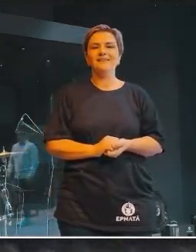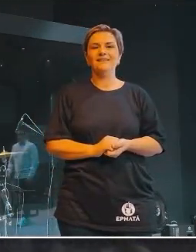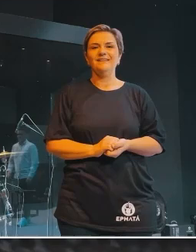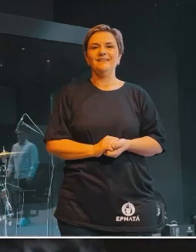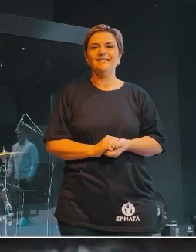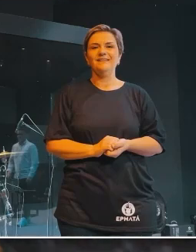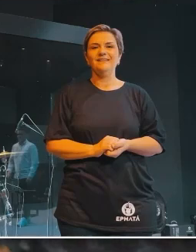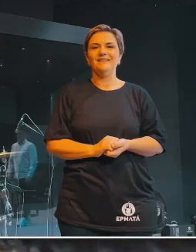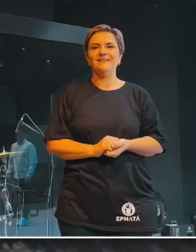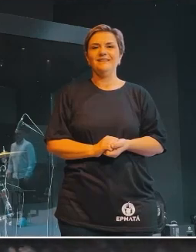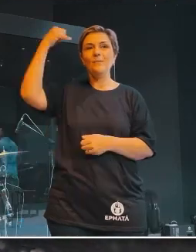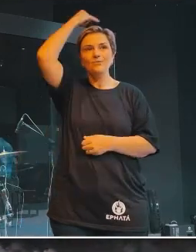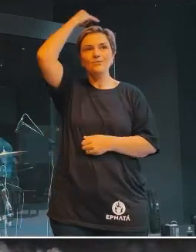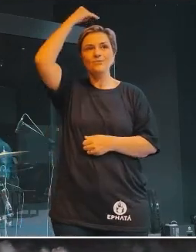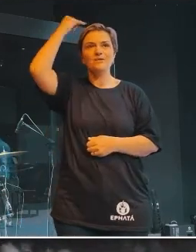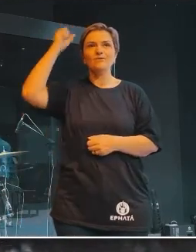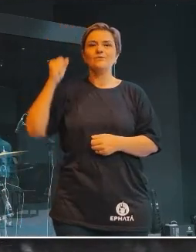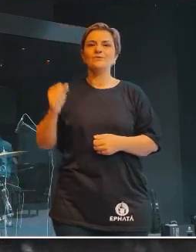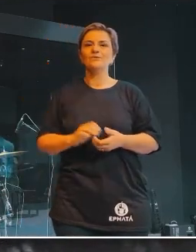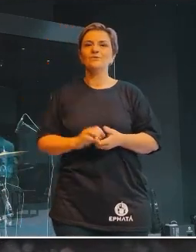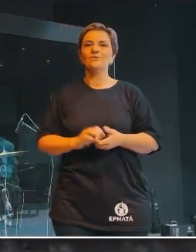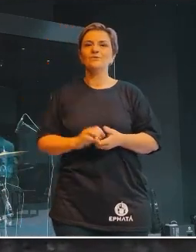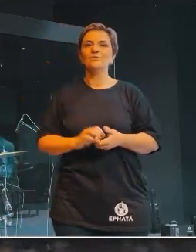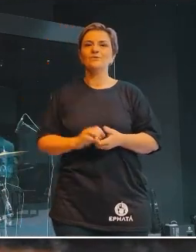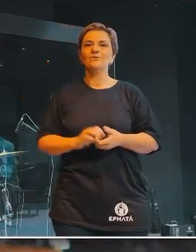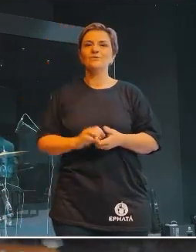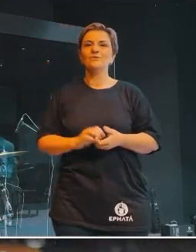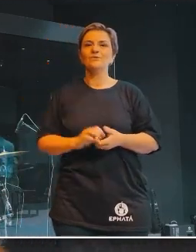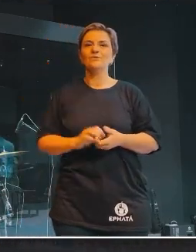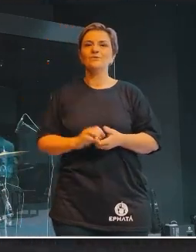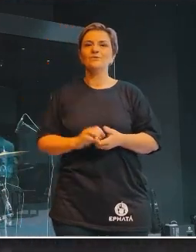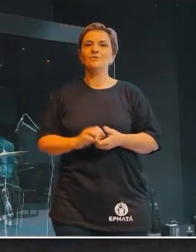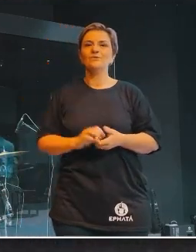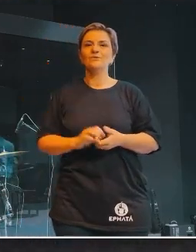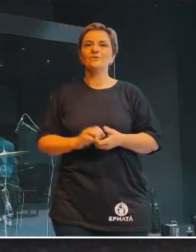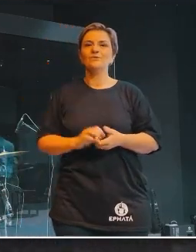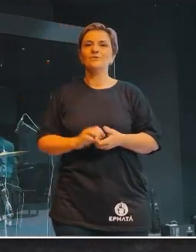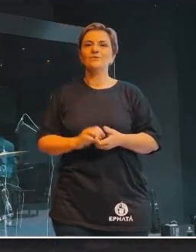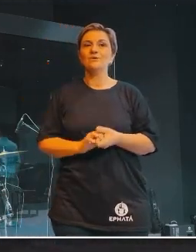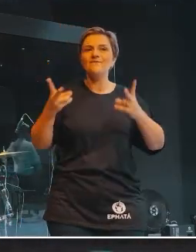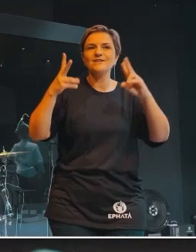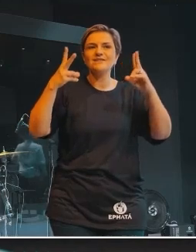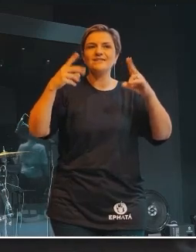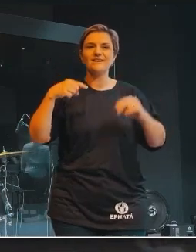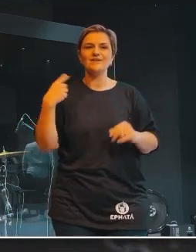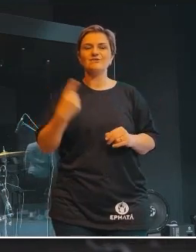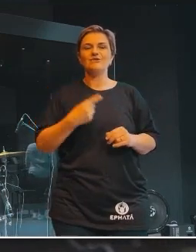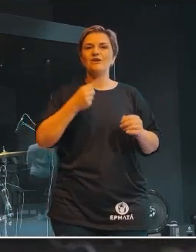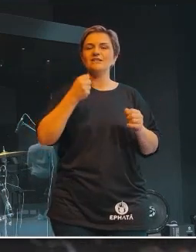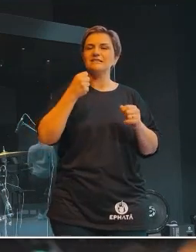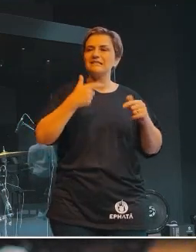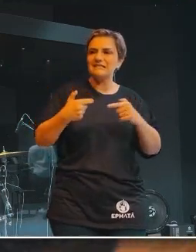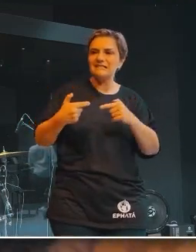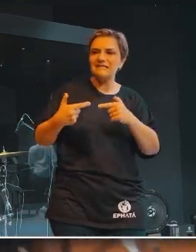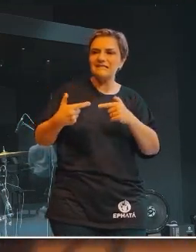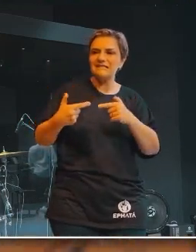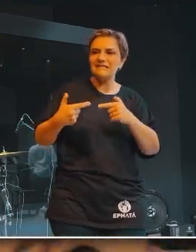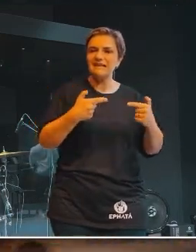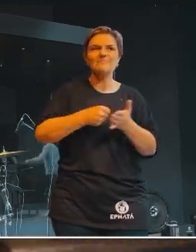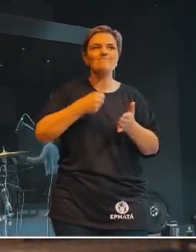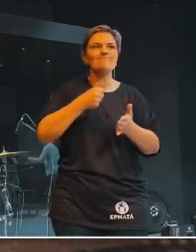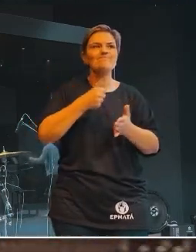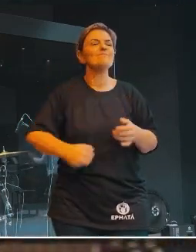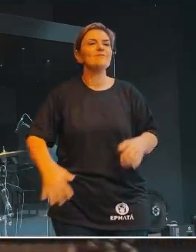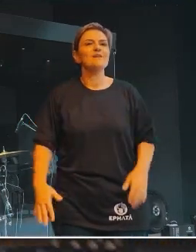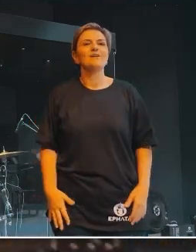Uma unção que vai nos habilitar para vencer as nossas guerras. Eu queria pedir